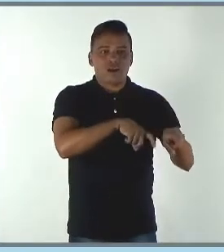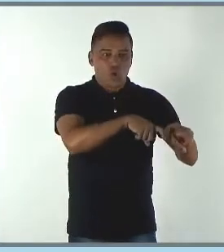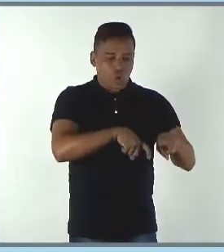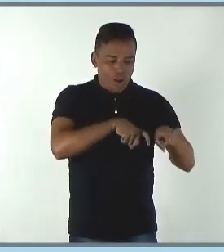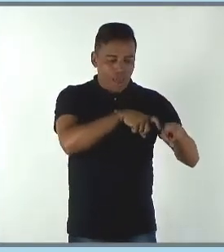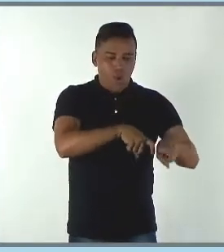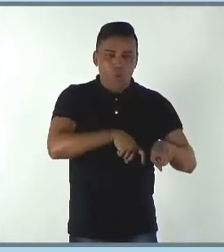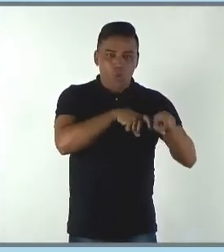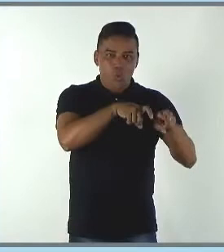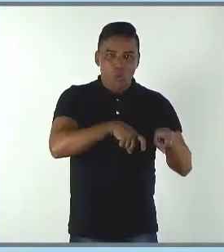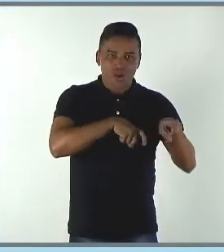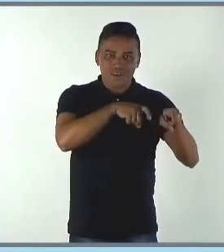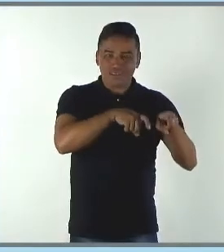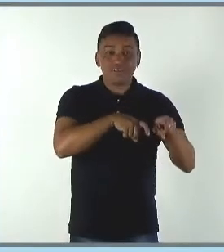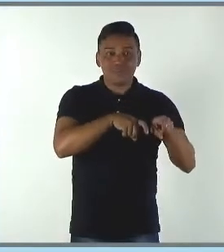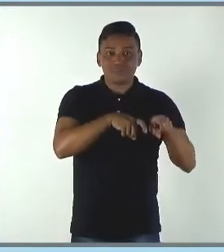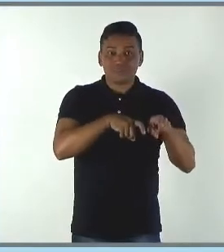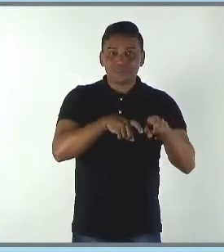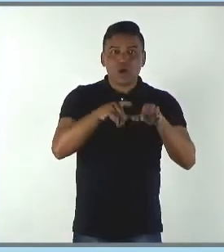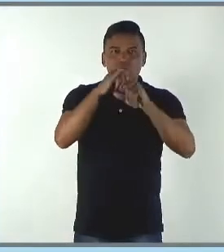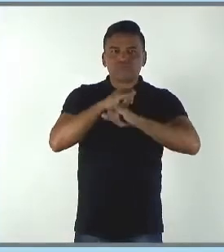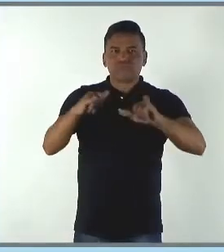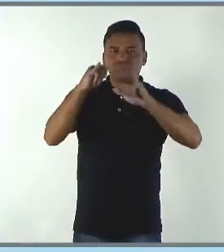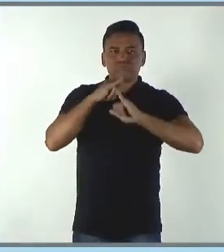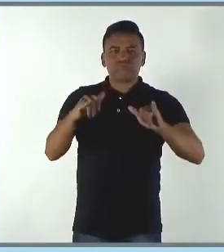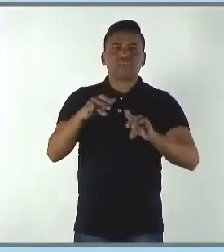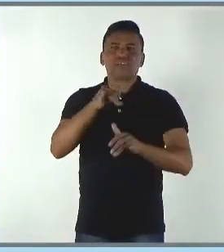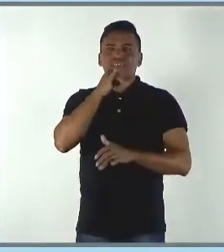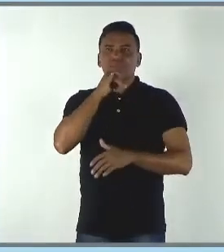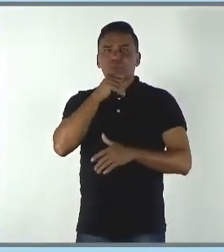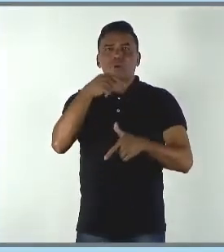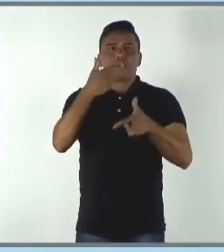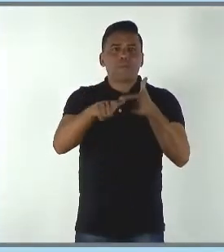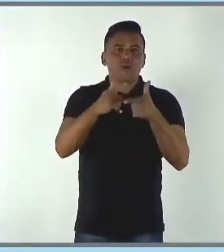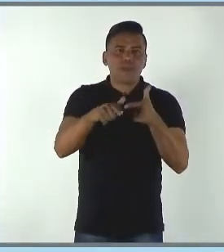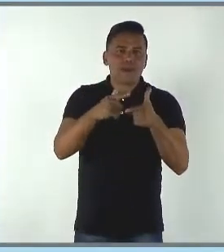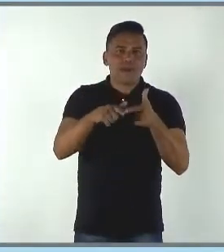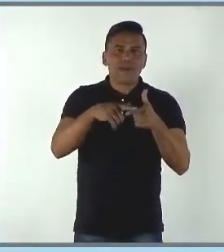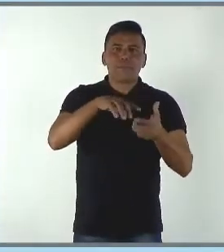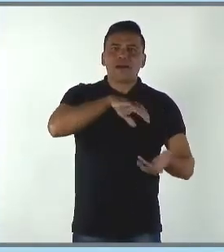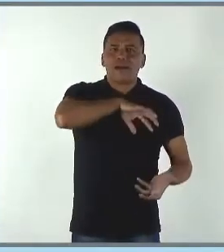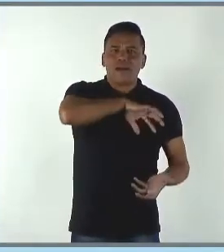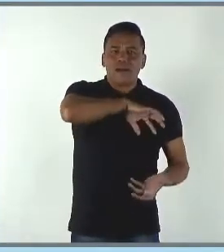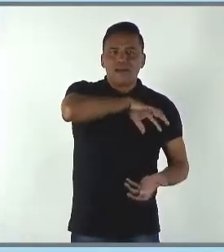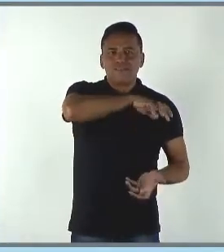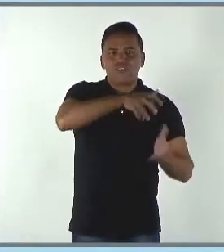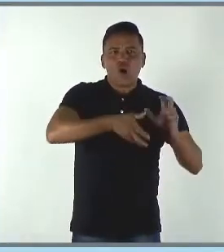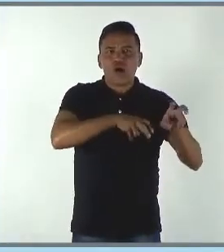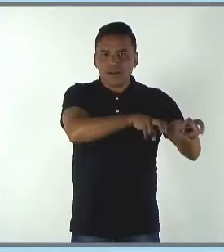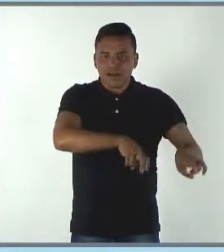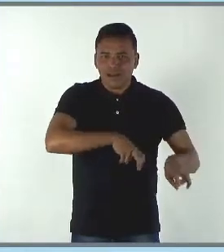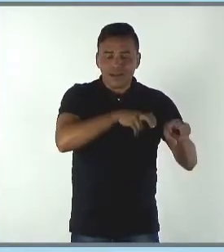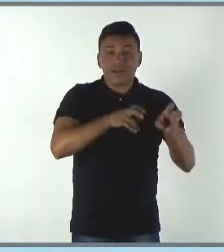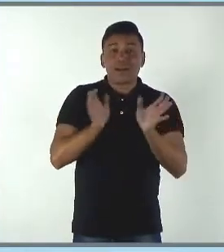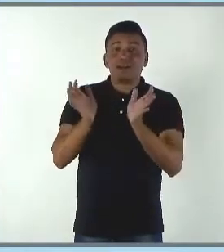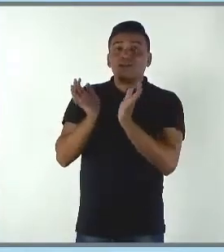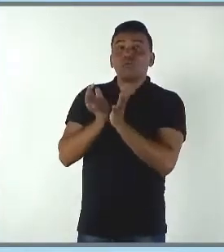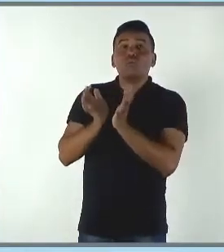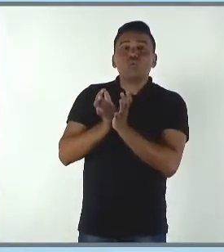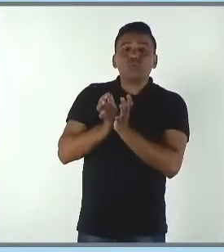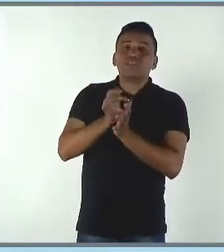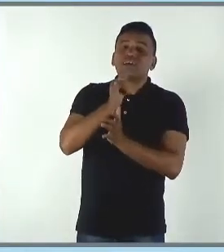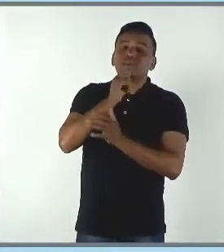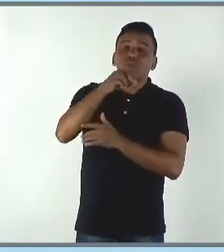grande mídia as discussões sobre as questões de reforma agrária, grupos como o MST, que vão entrar depois